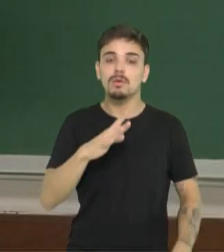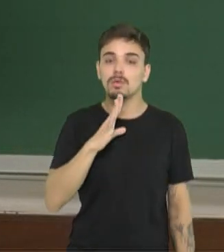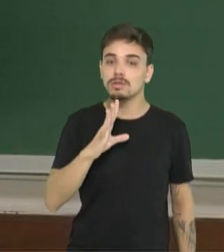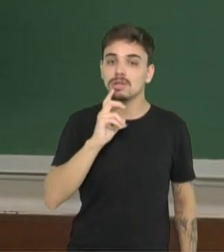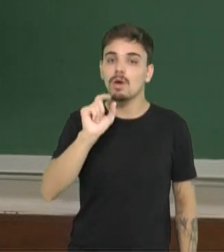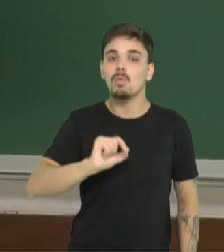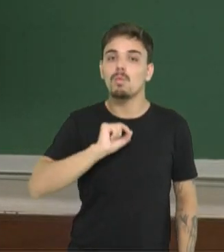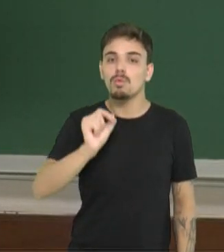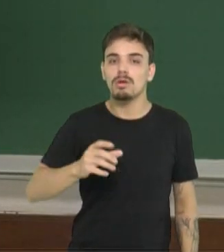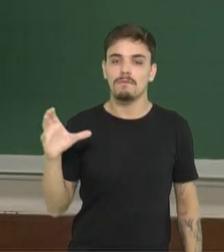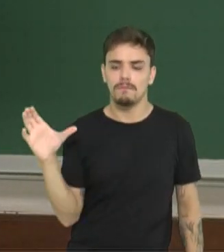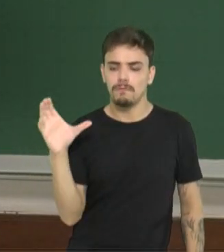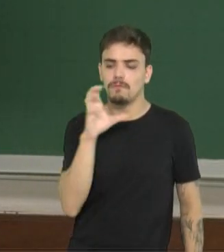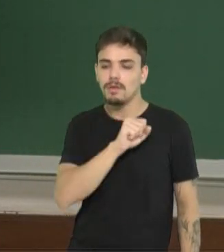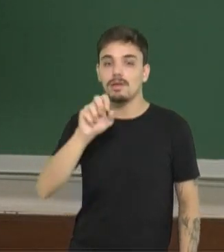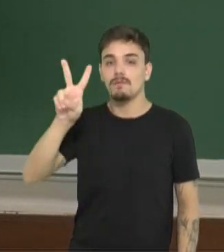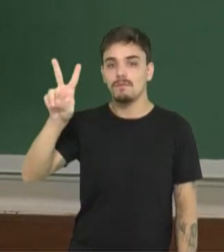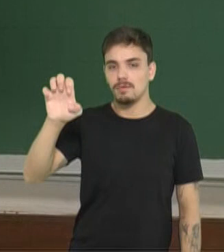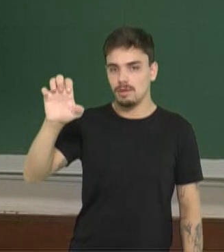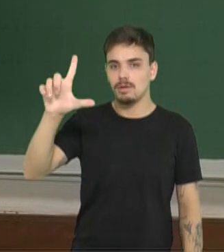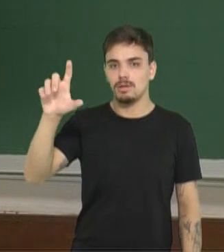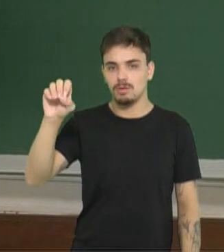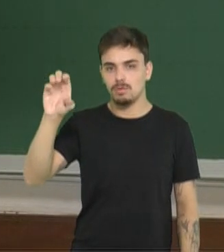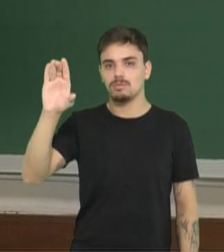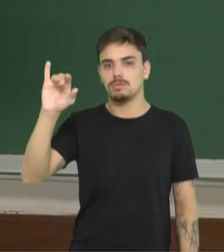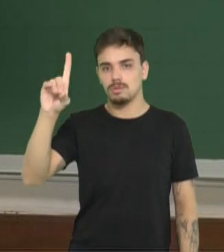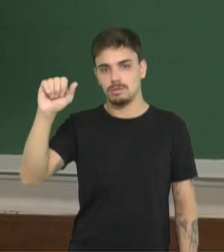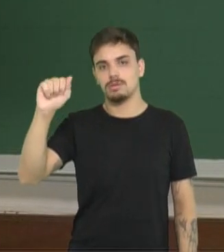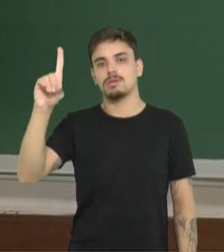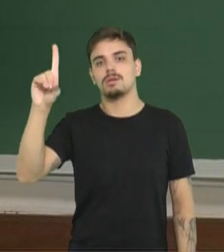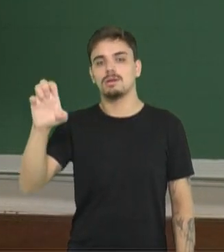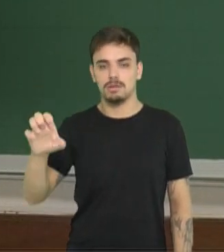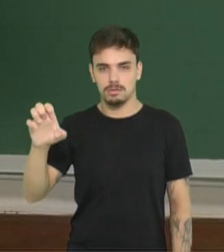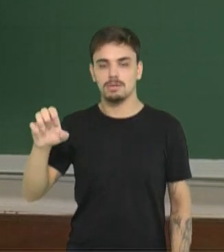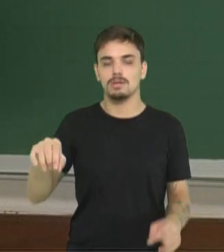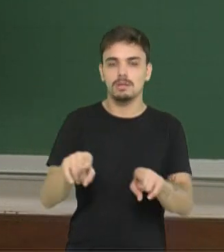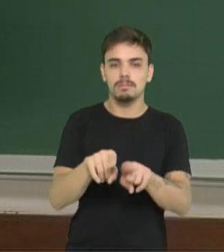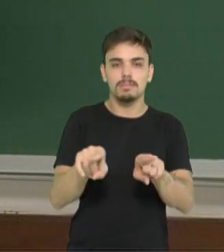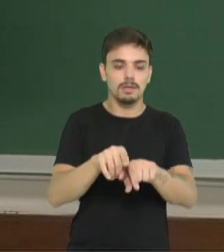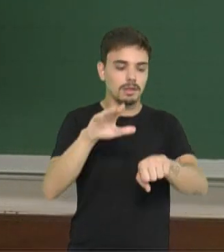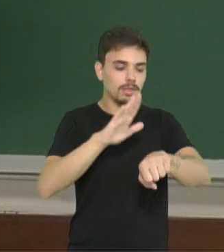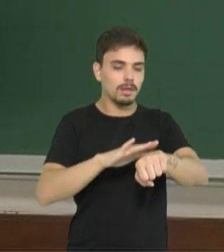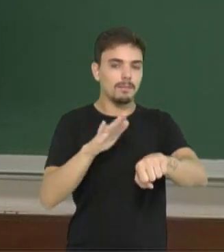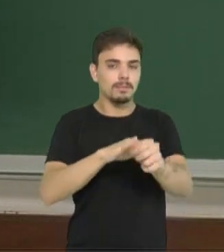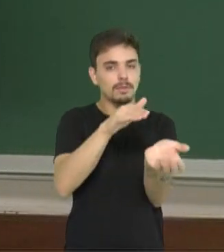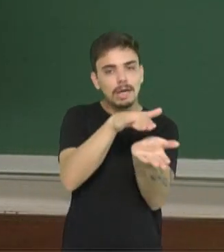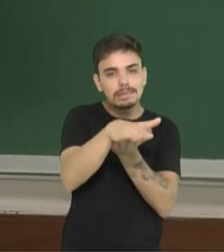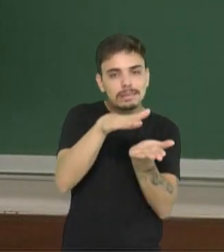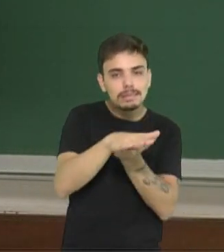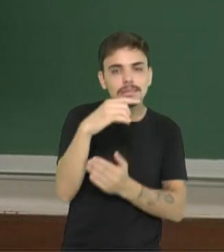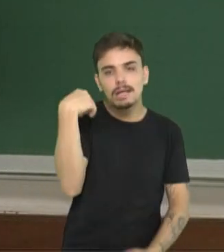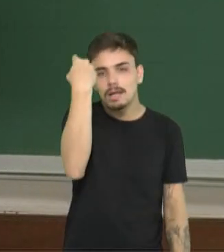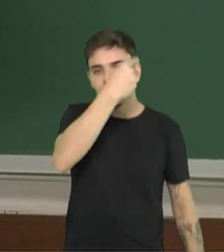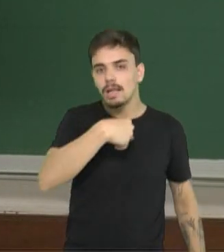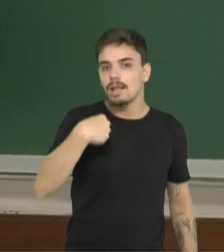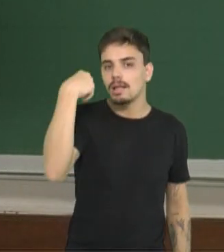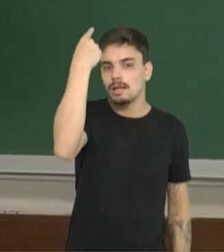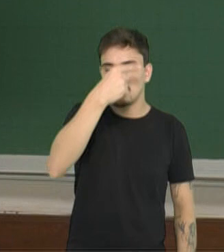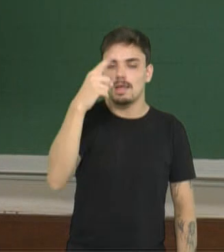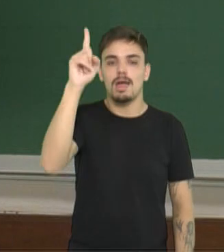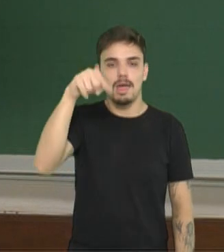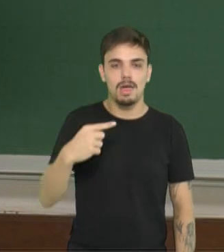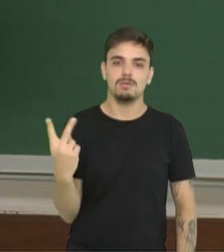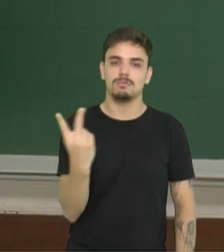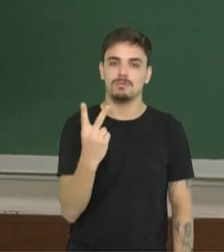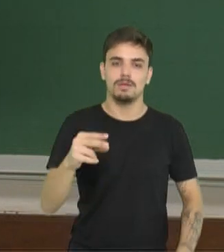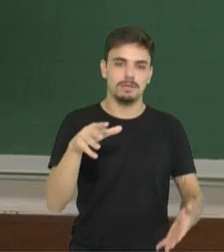a velocidade que ele desenvolveu, tá? E o tempo que foi gasto, tá? É com esses dois dados que a gente calcula